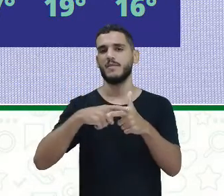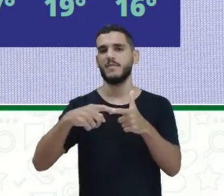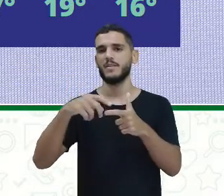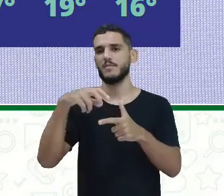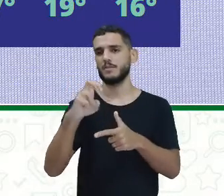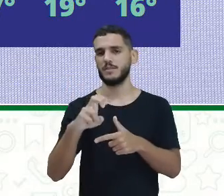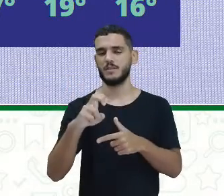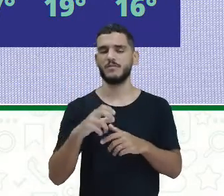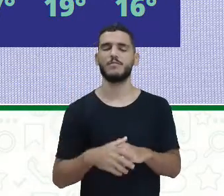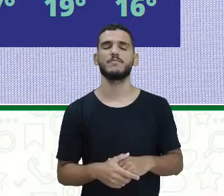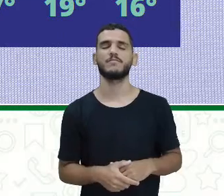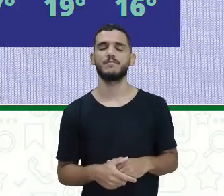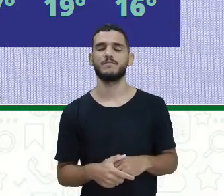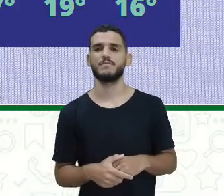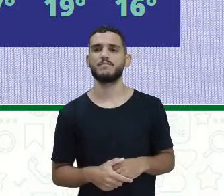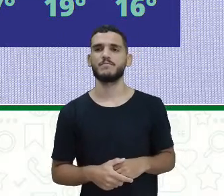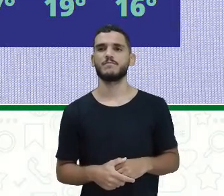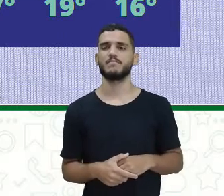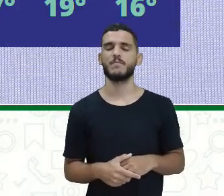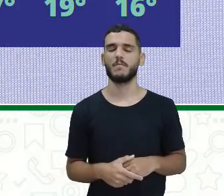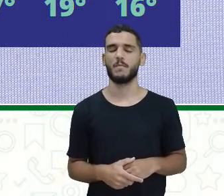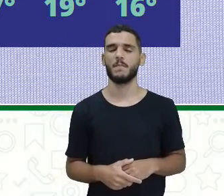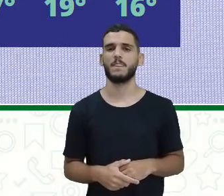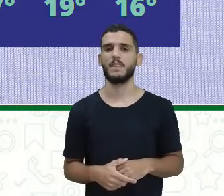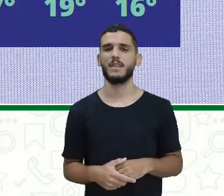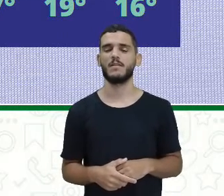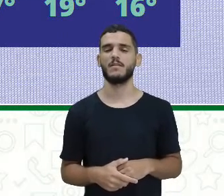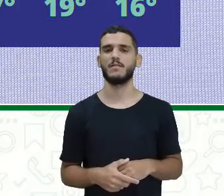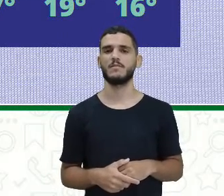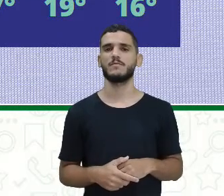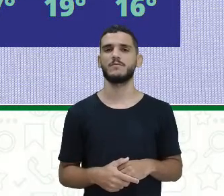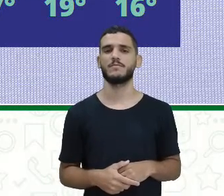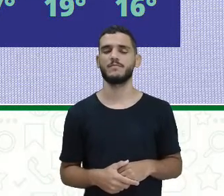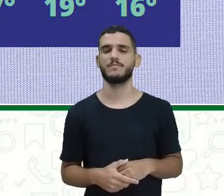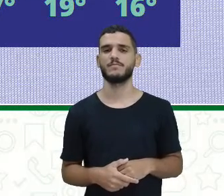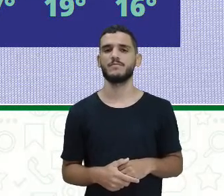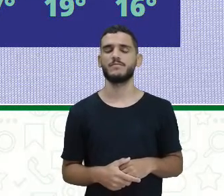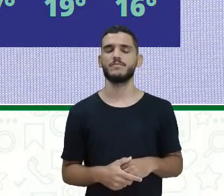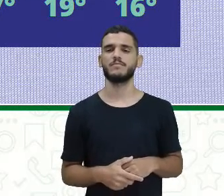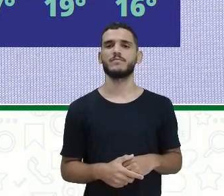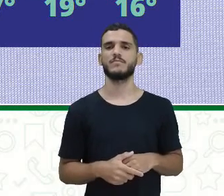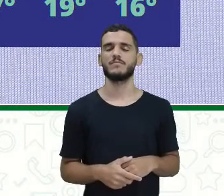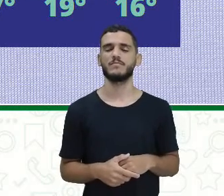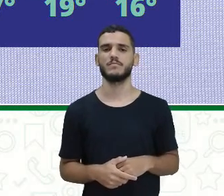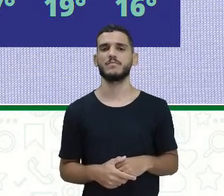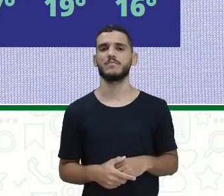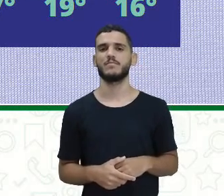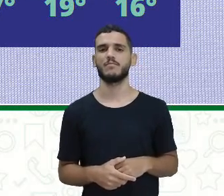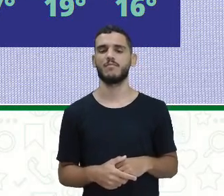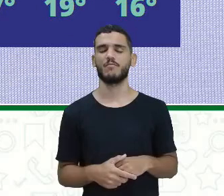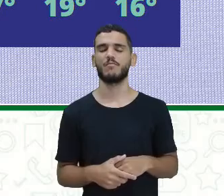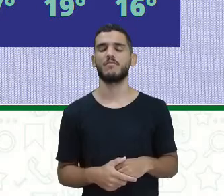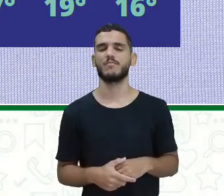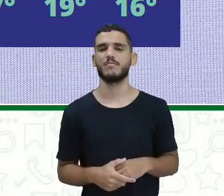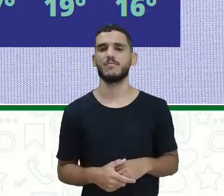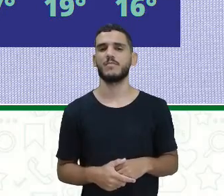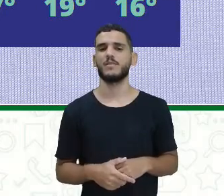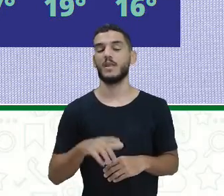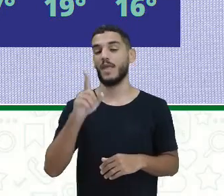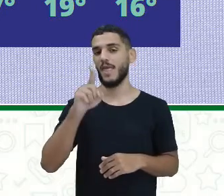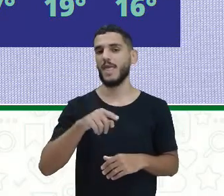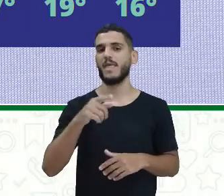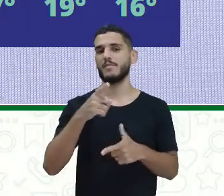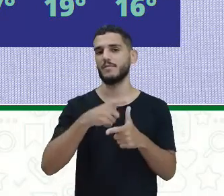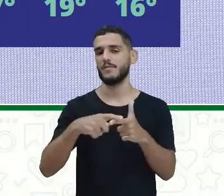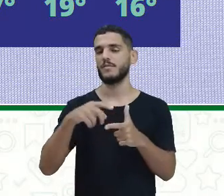é 22 e na segunda, coincidentemente, é 22 novamente. E dividido por 5, né? Isso aí dividido